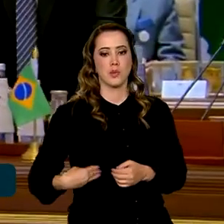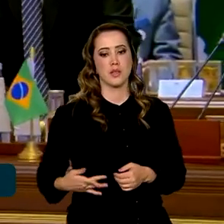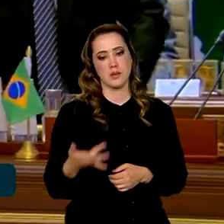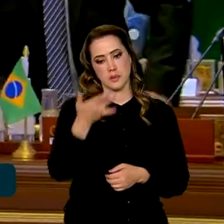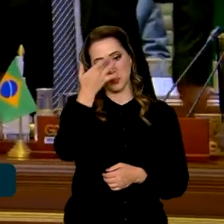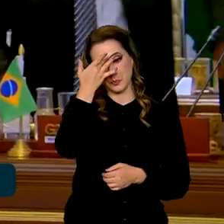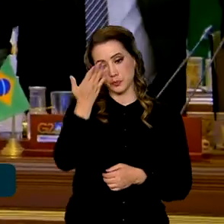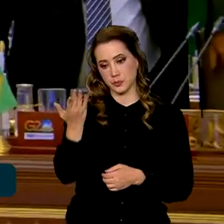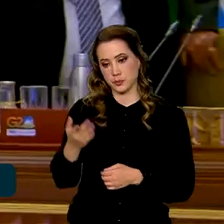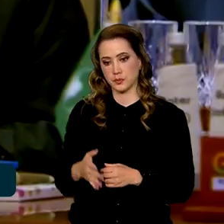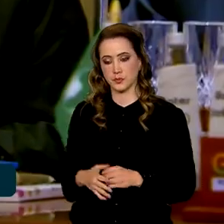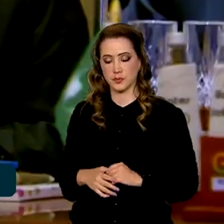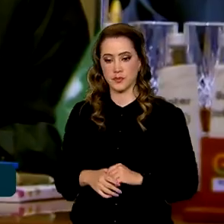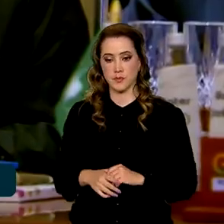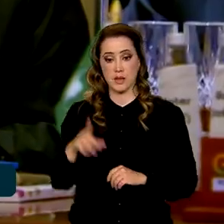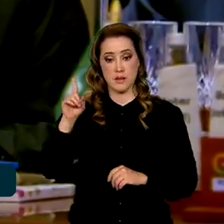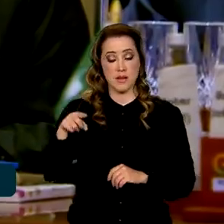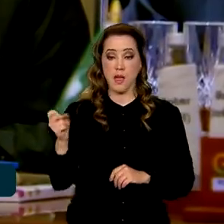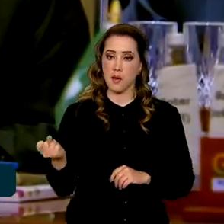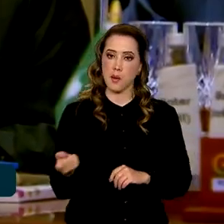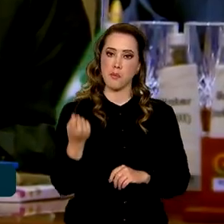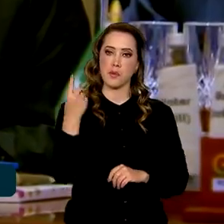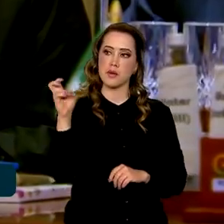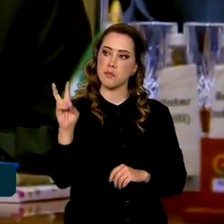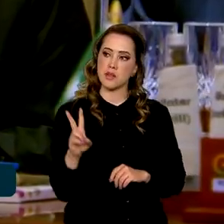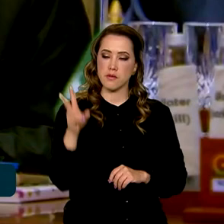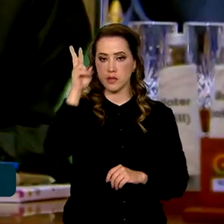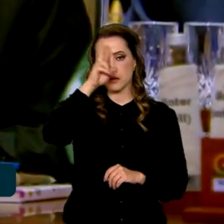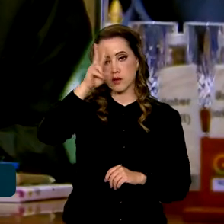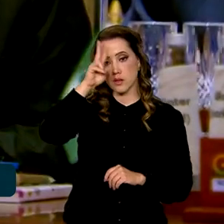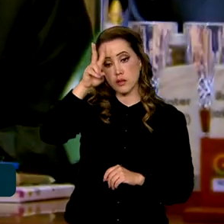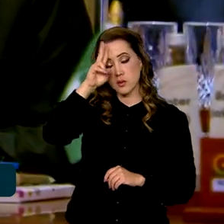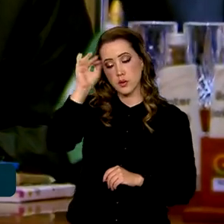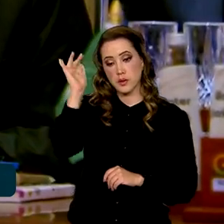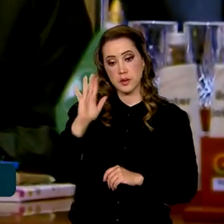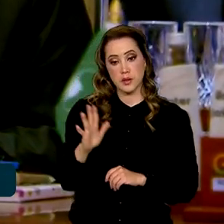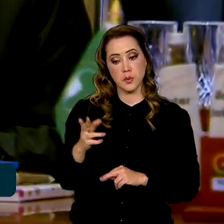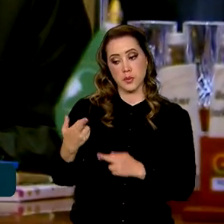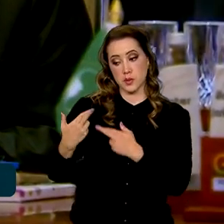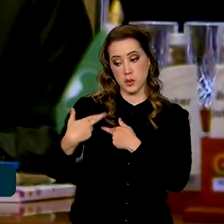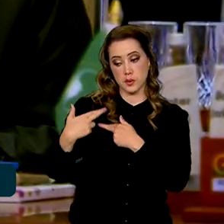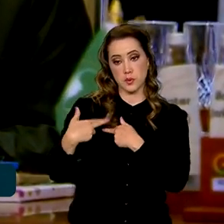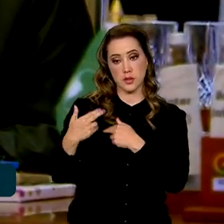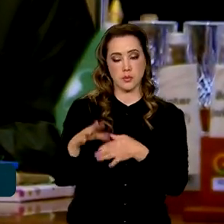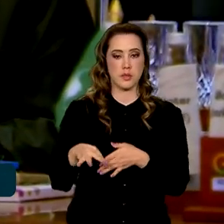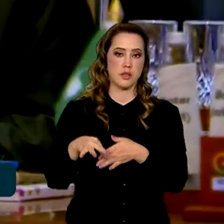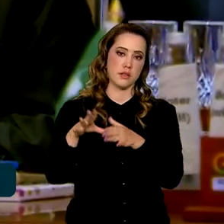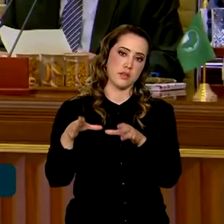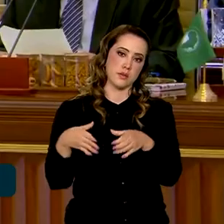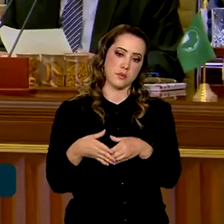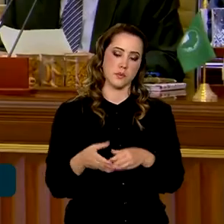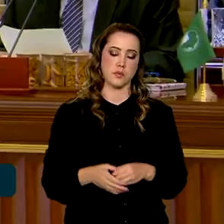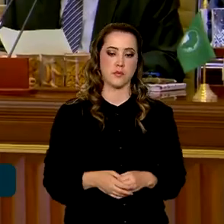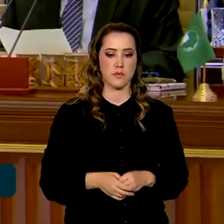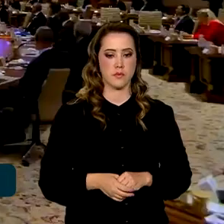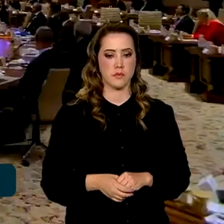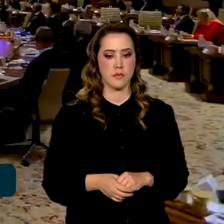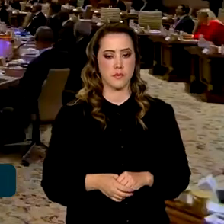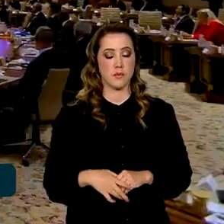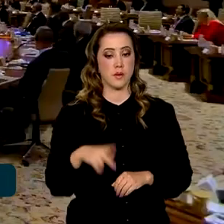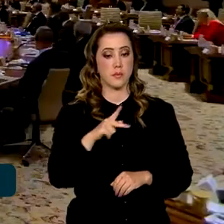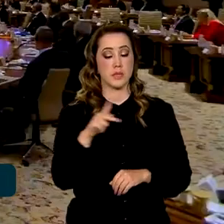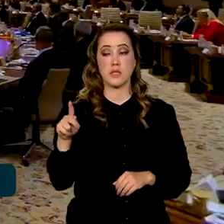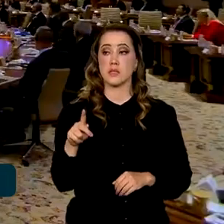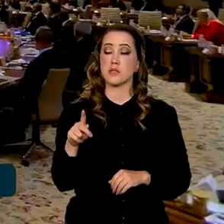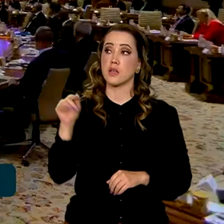Índia, Narendra Modi. É a primeira vez na história que o Brasil assume a liderança do grupo. A presidência brasileira